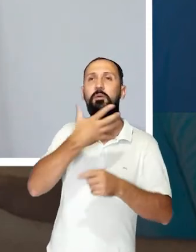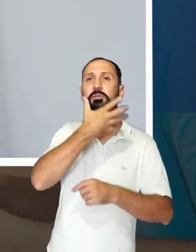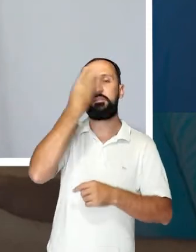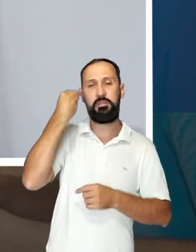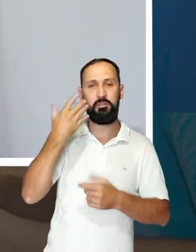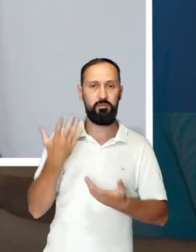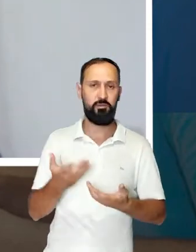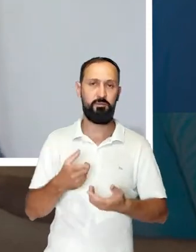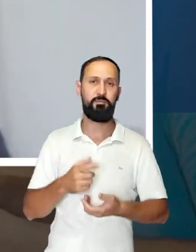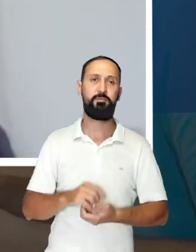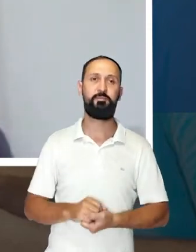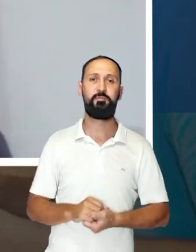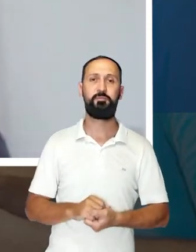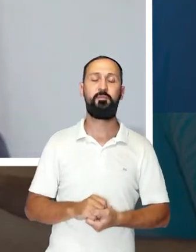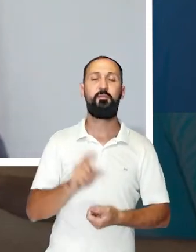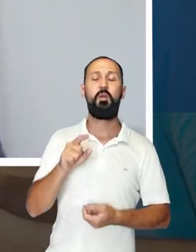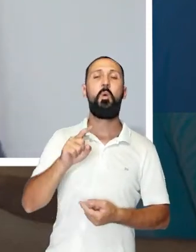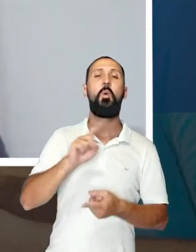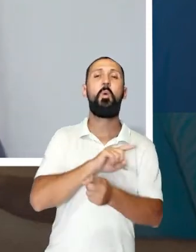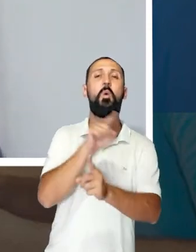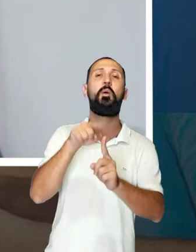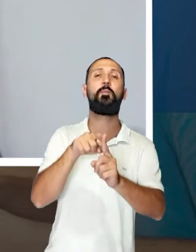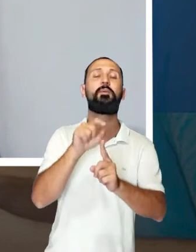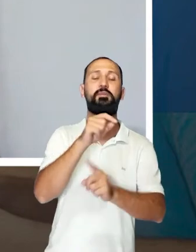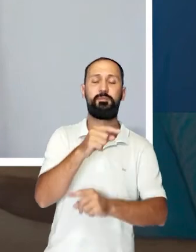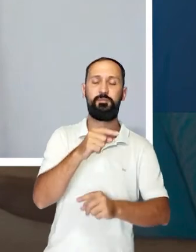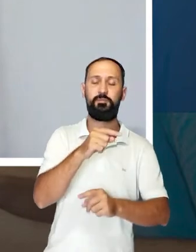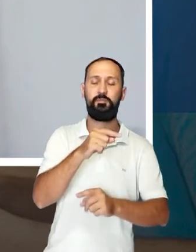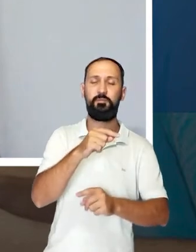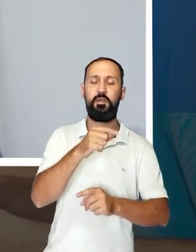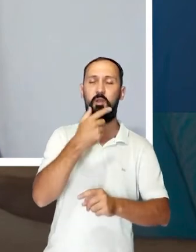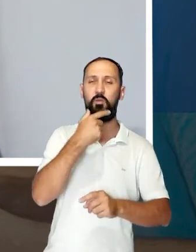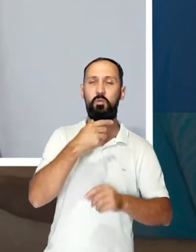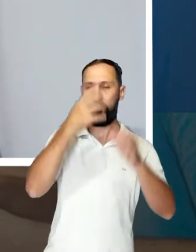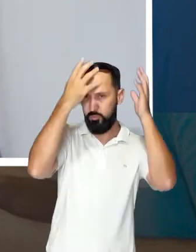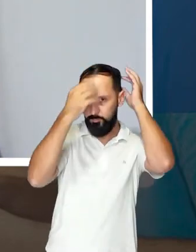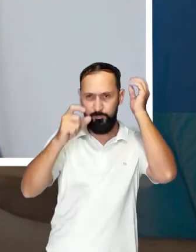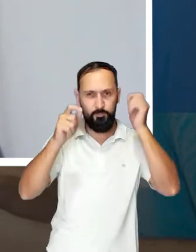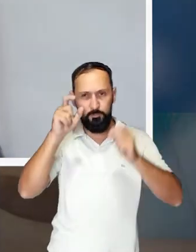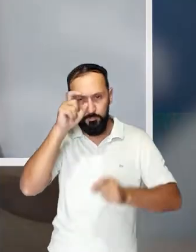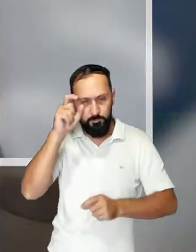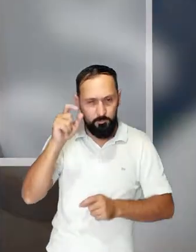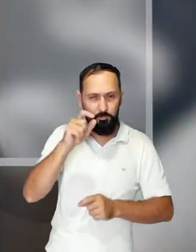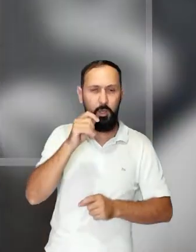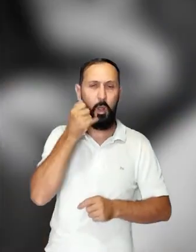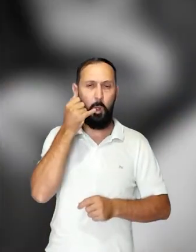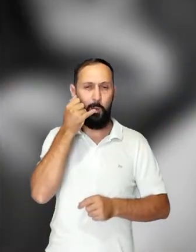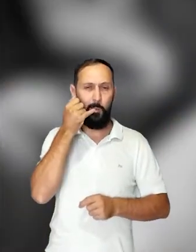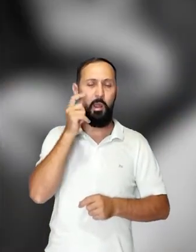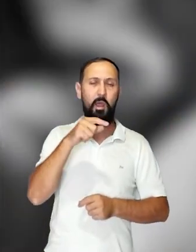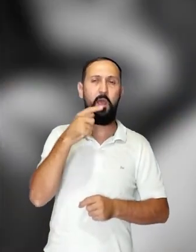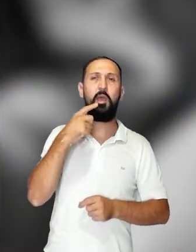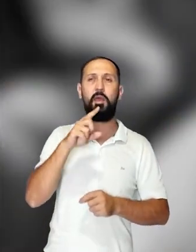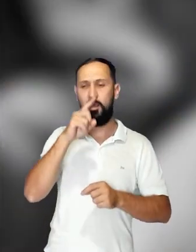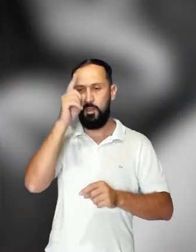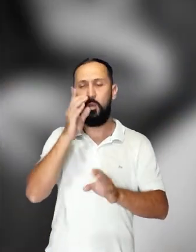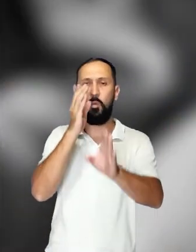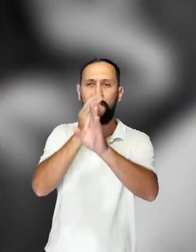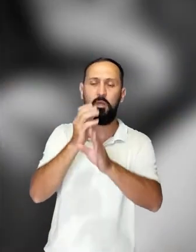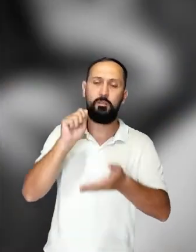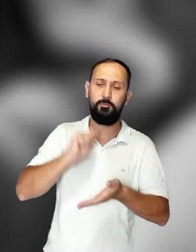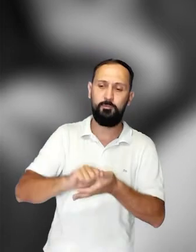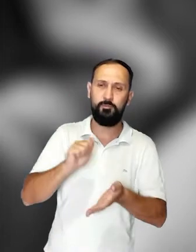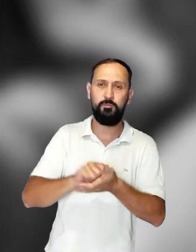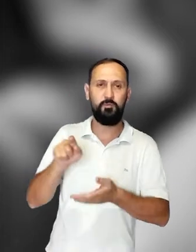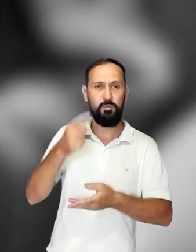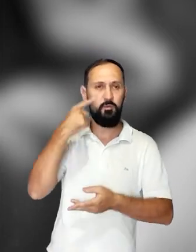escrever porque eu me esqueço das coisas, então a missão do Sherlock é enfrentar e anotar. E